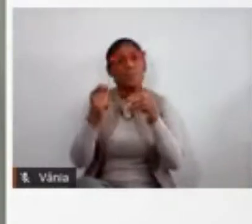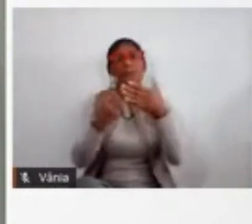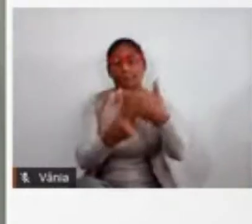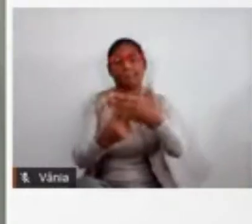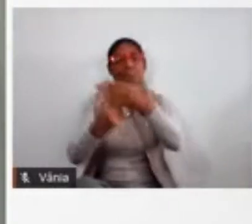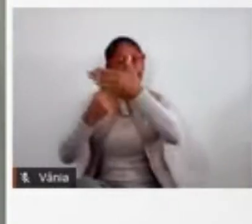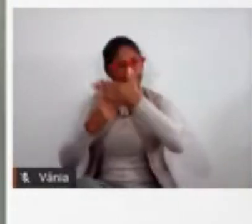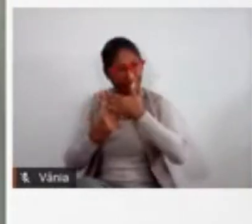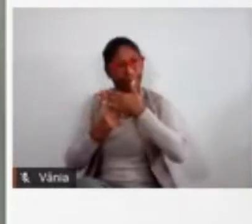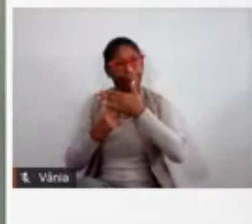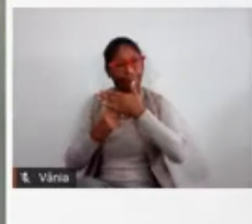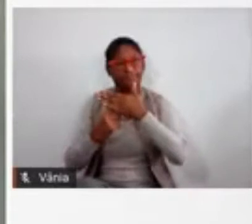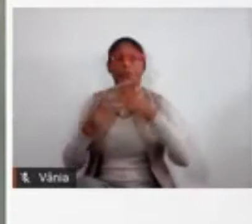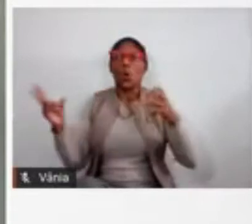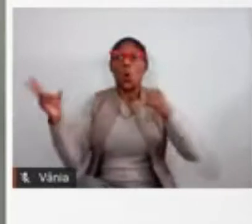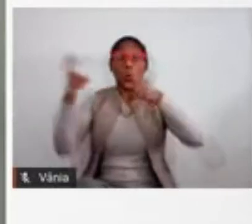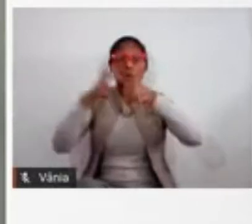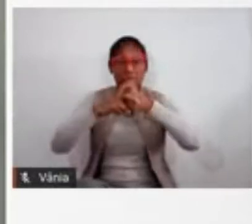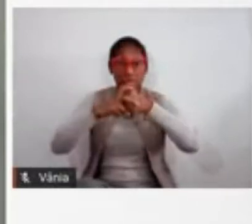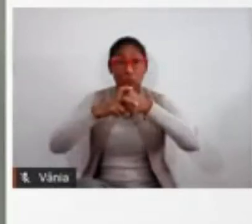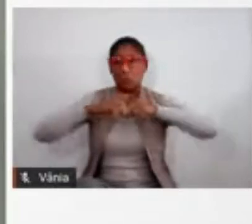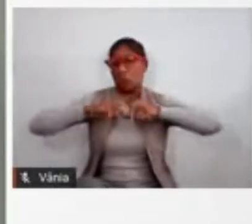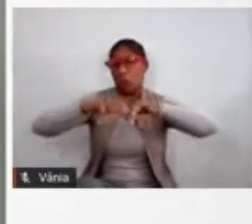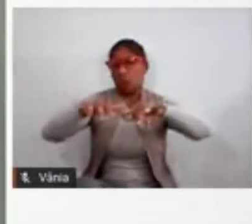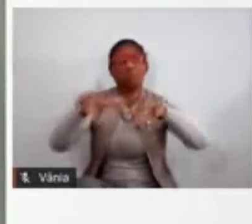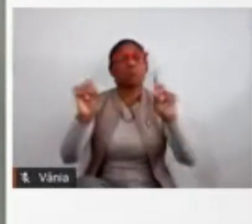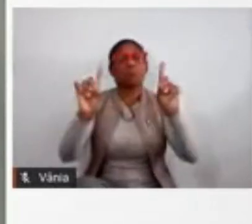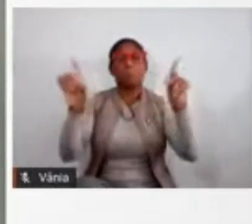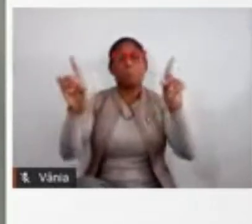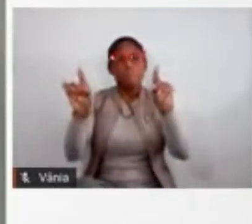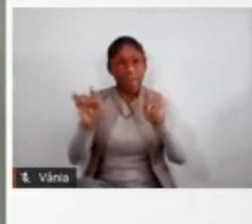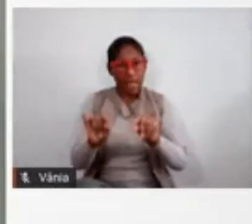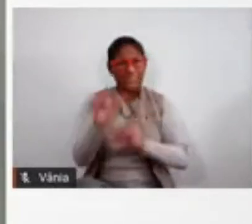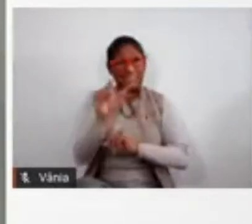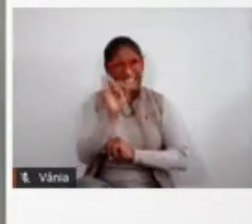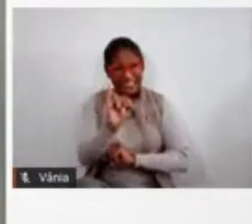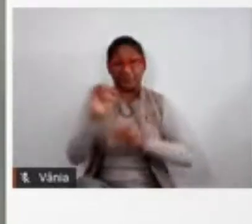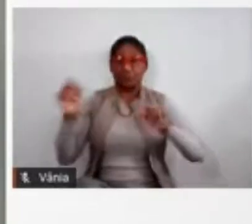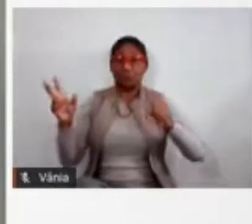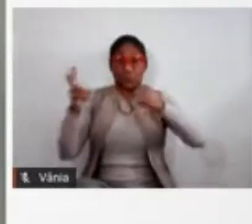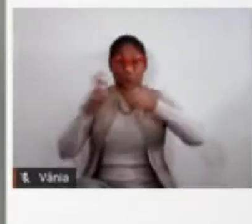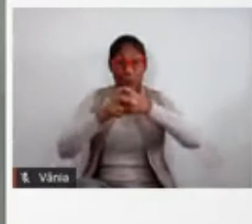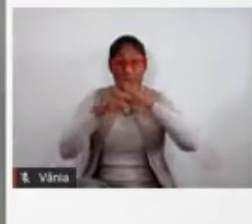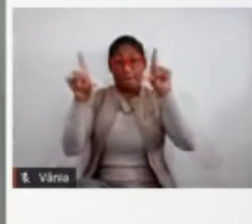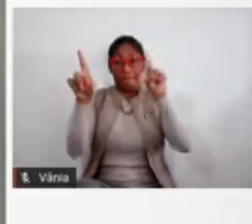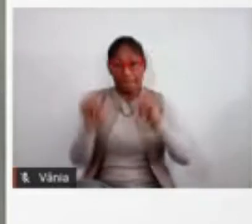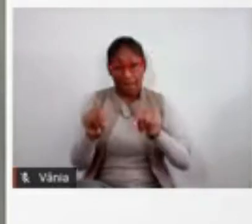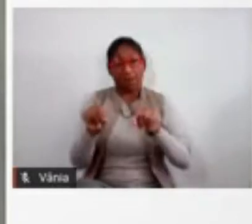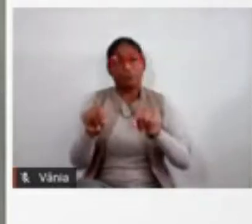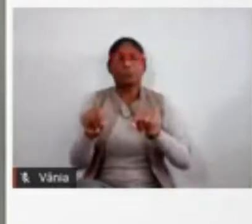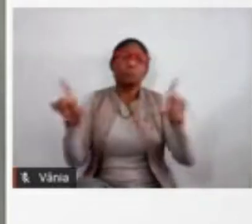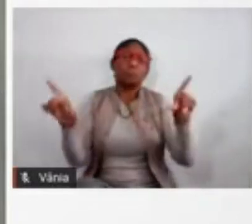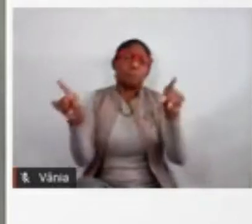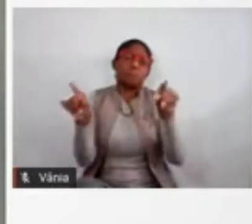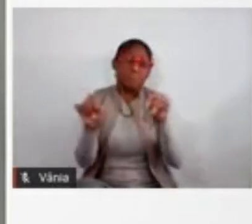a fazer com que o vírus circule menos. E com o vírus circulando menos, nos ajuda a reduzir a necessidade